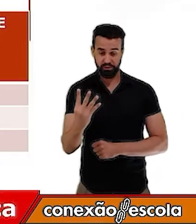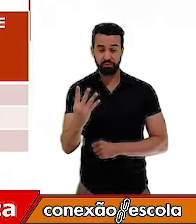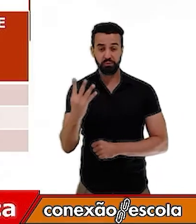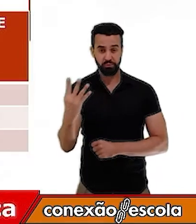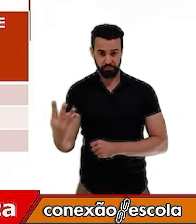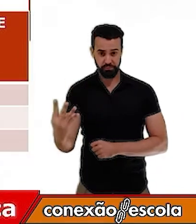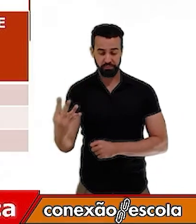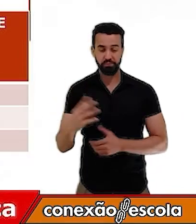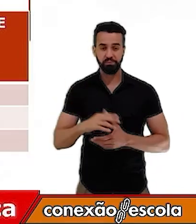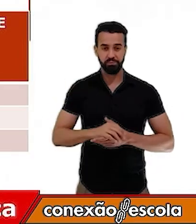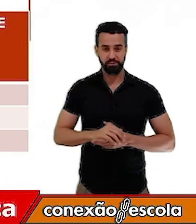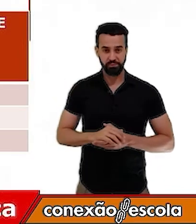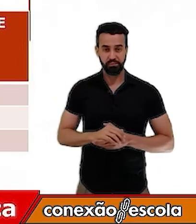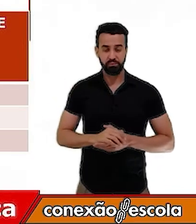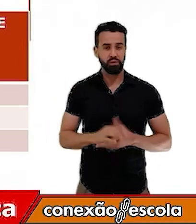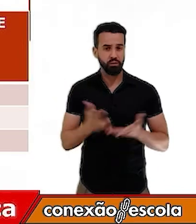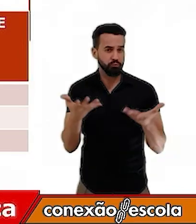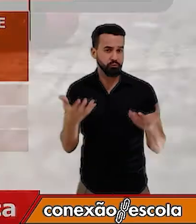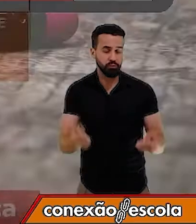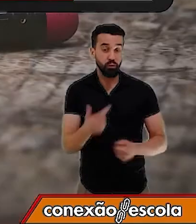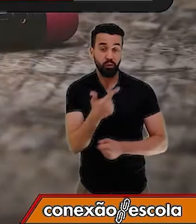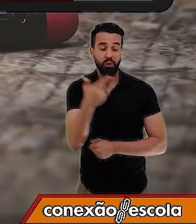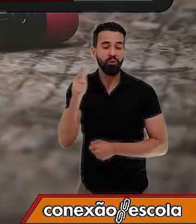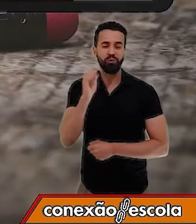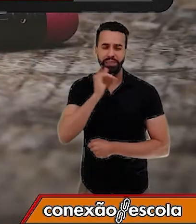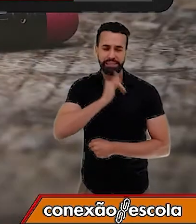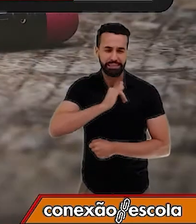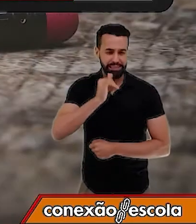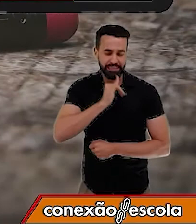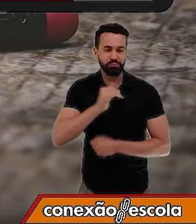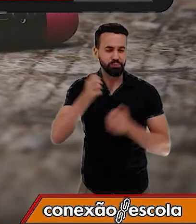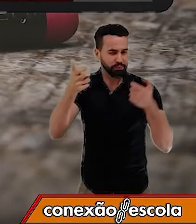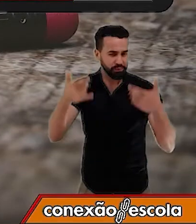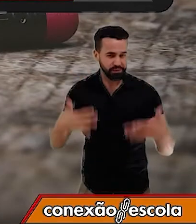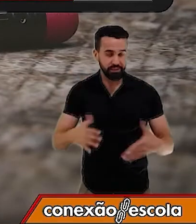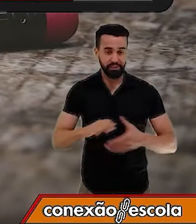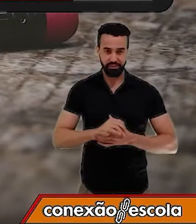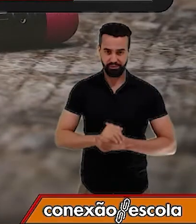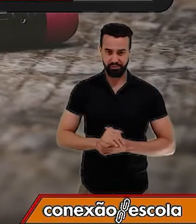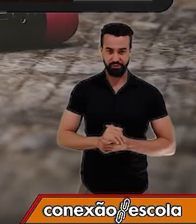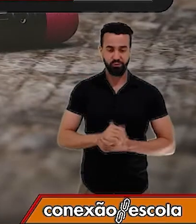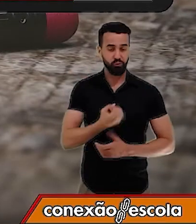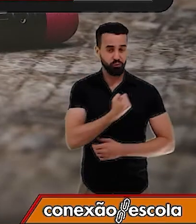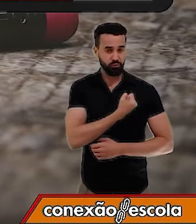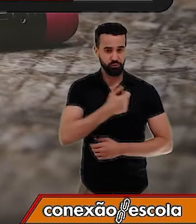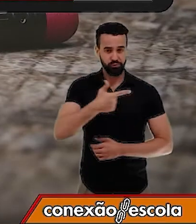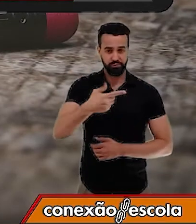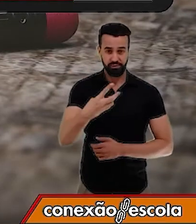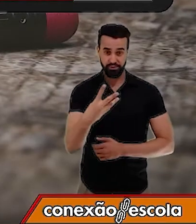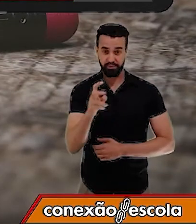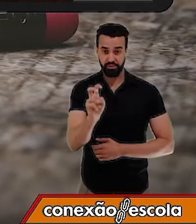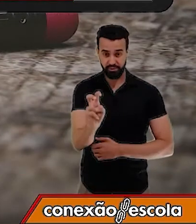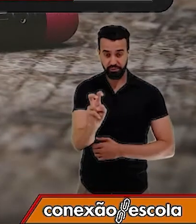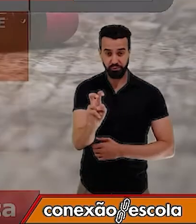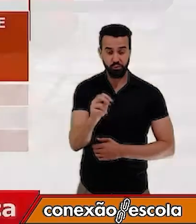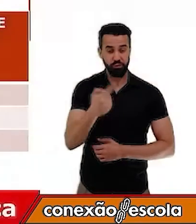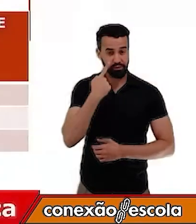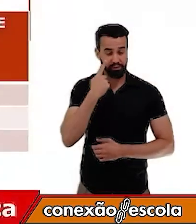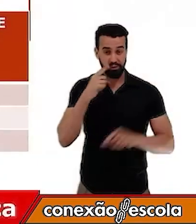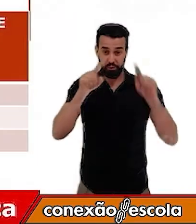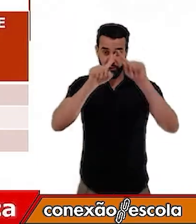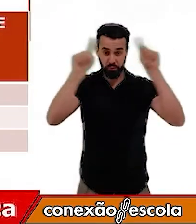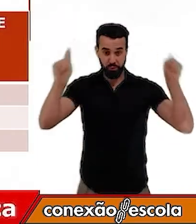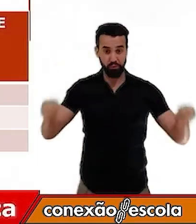44.444. Vamos utilizar outro exemplo. O número 235, que também está aí no quadro de